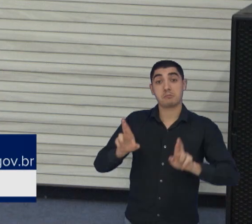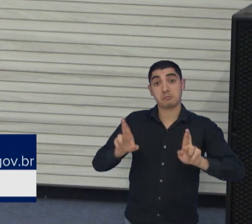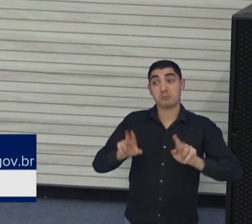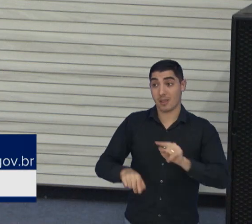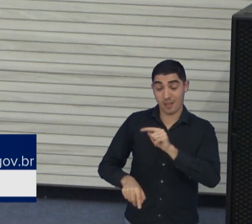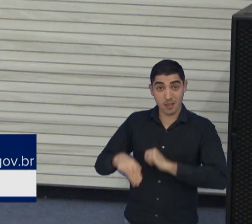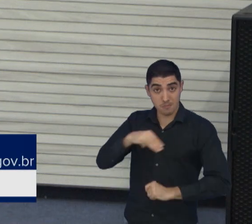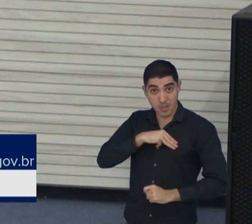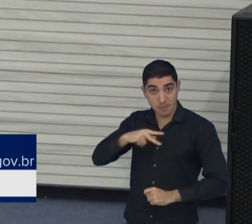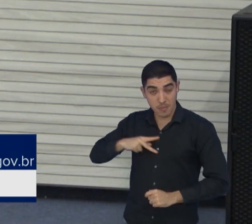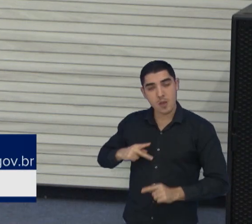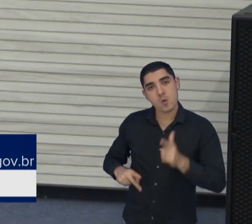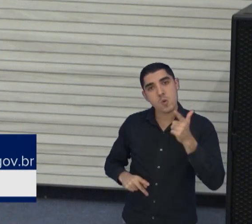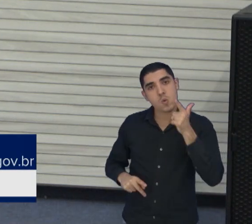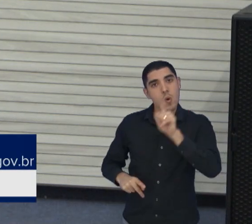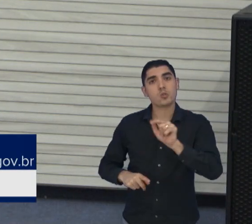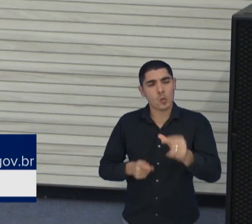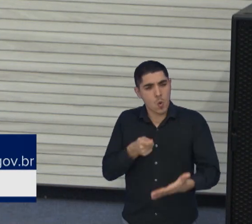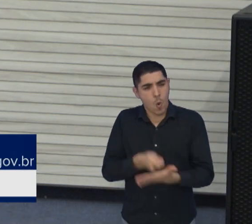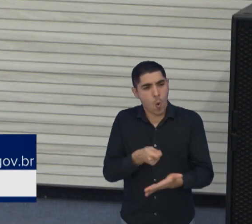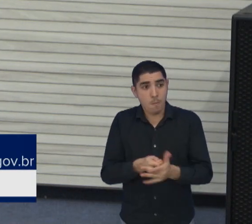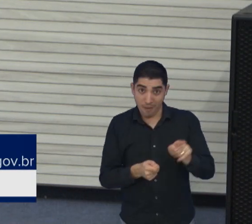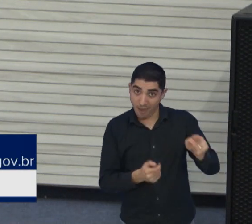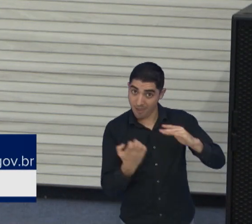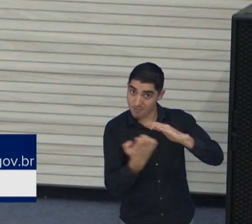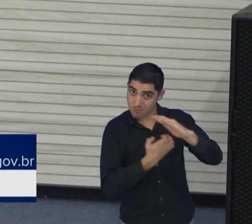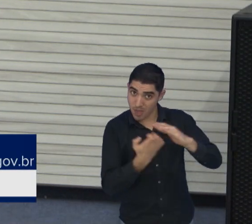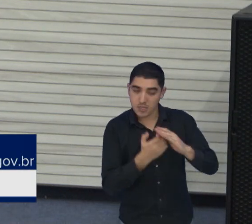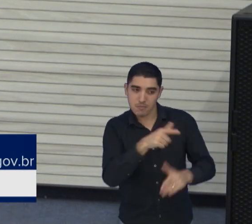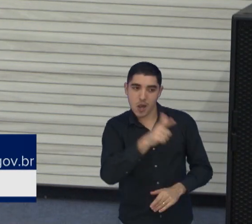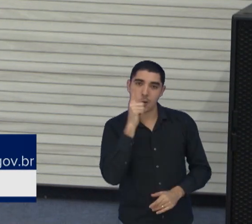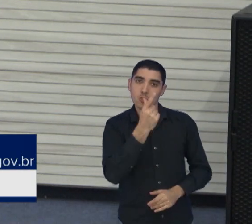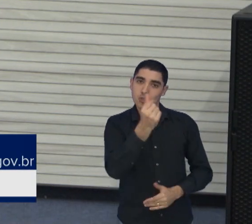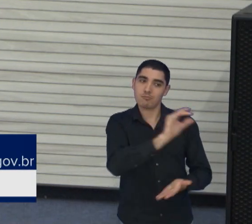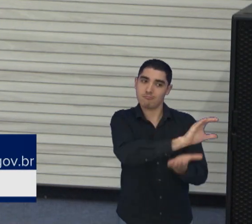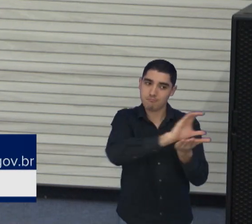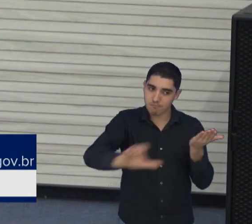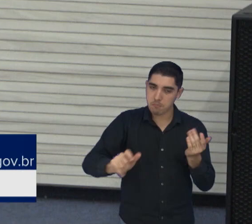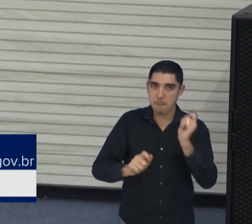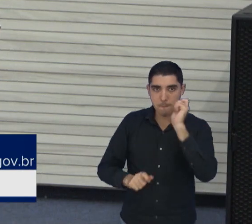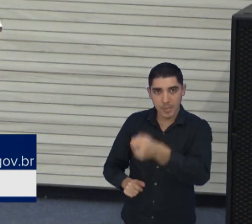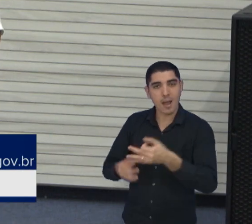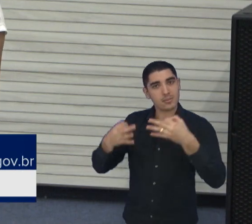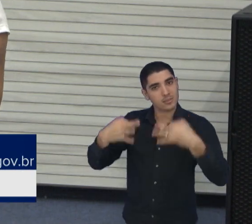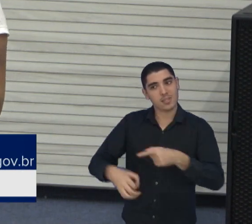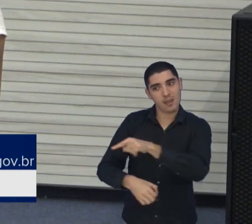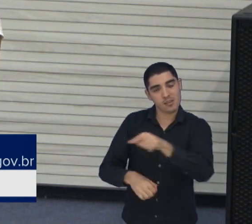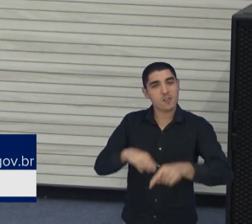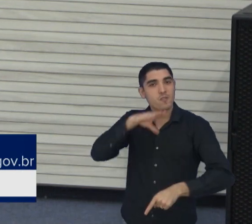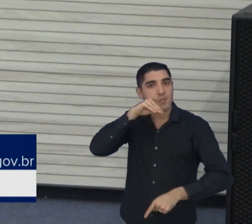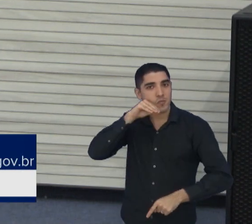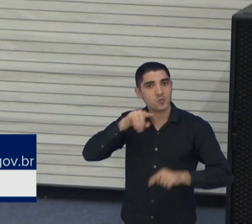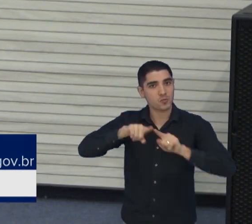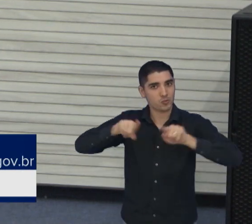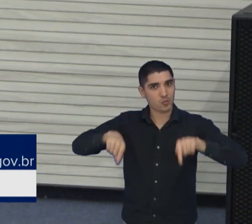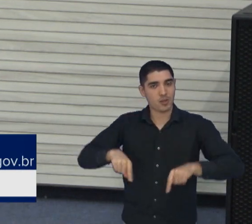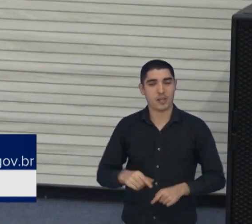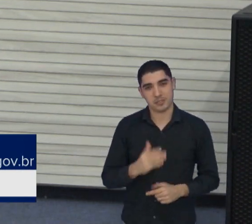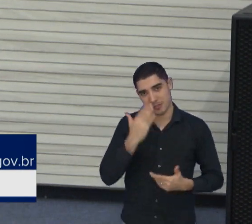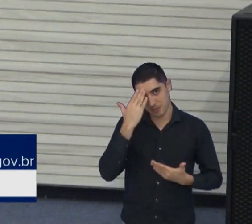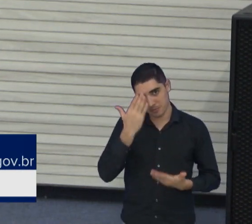Trabalho consiga pressionar a empresa e fazer o acerto de contas com todos os trabalhadores.